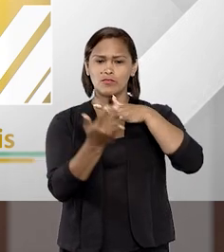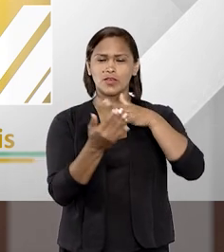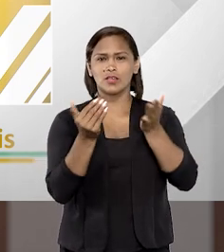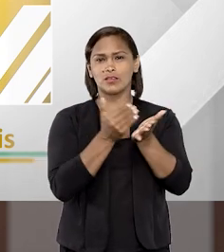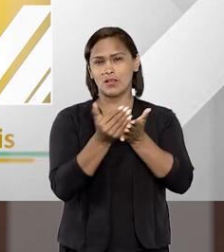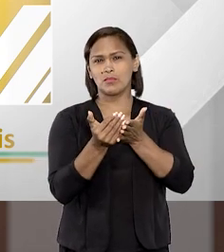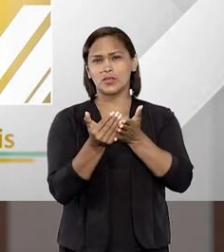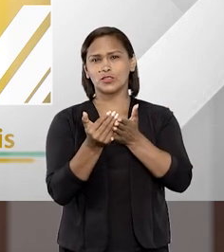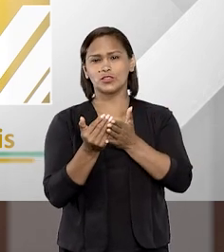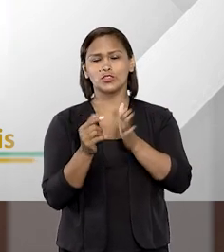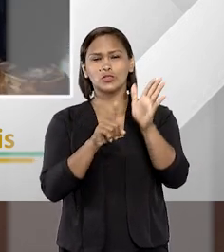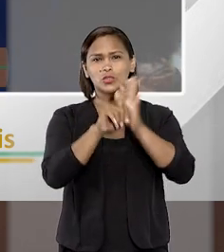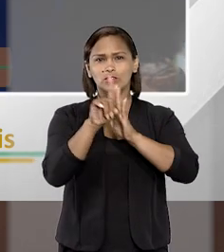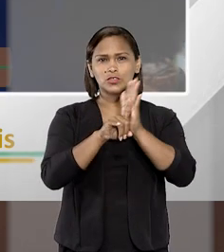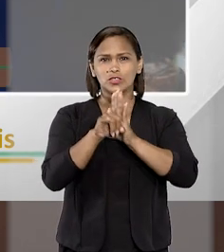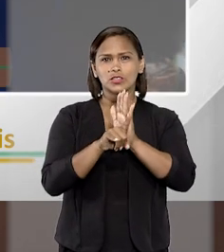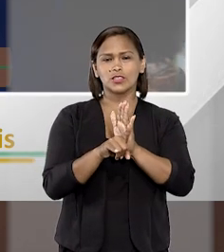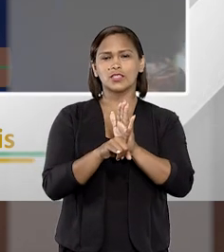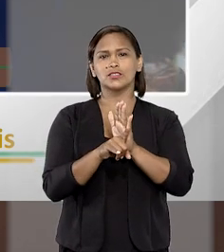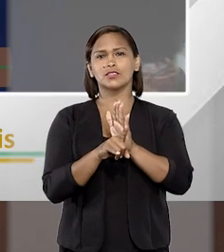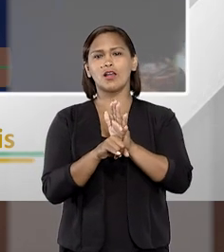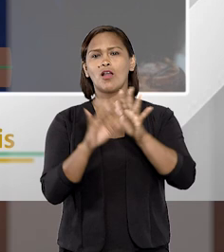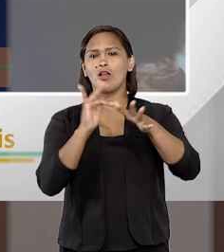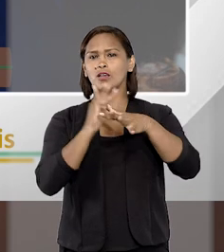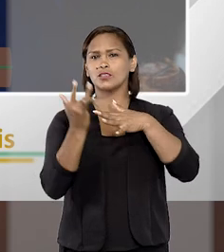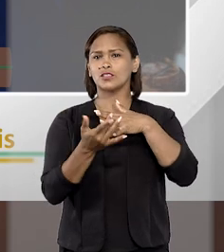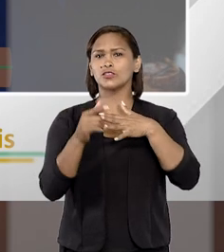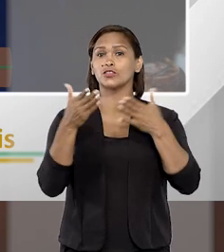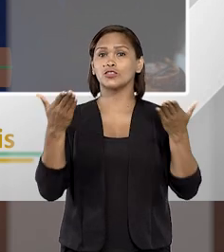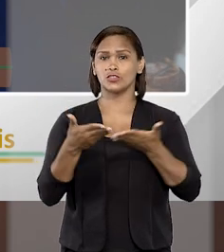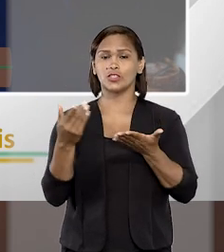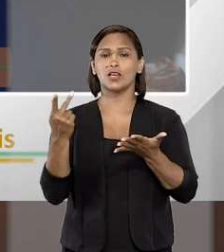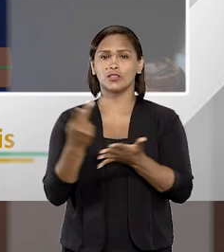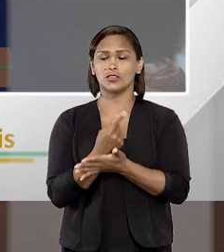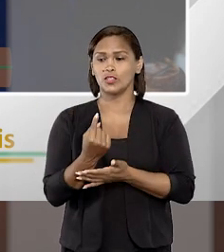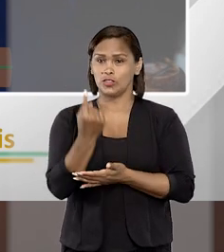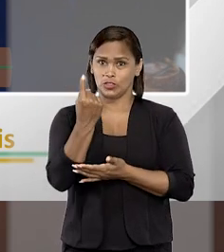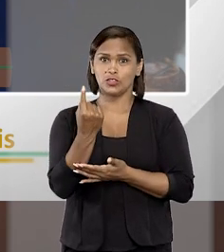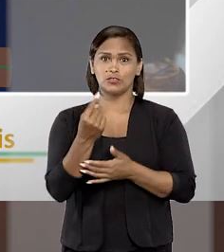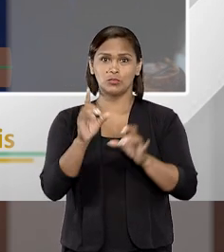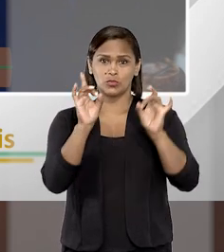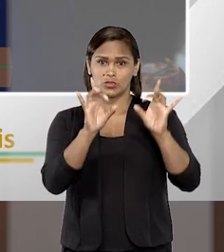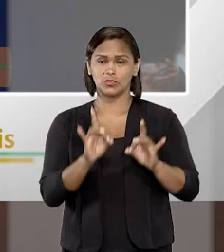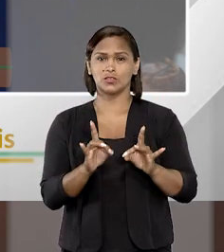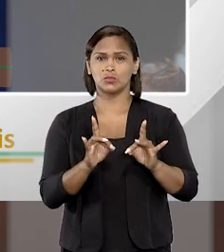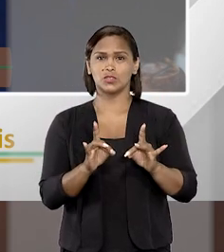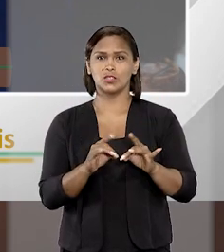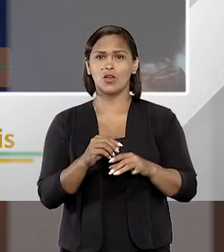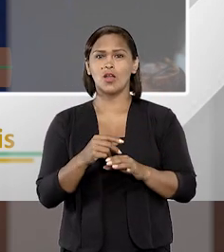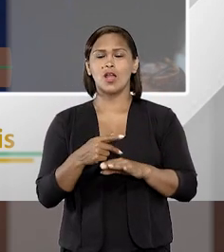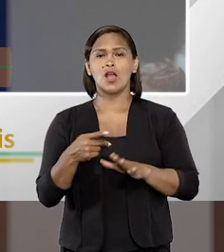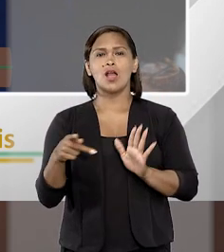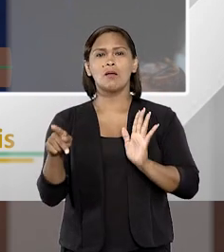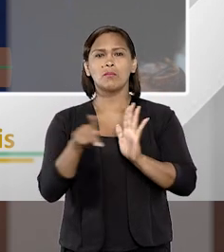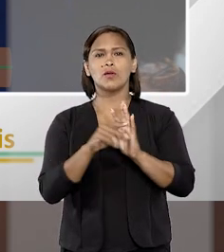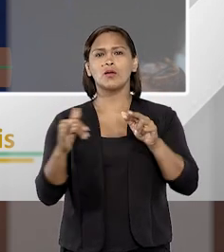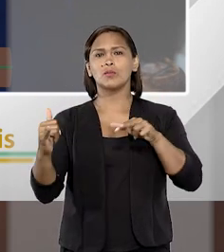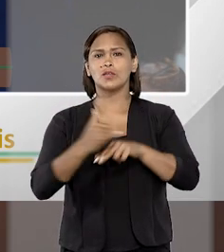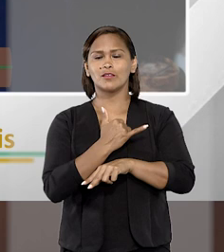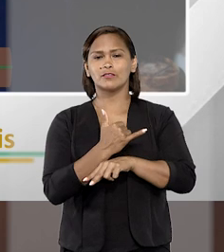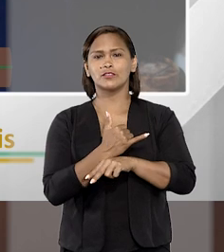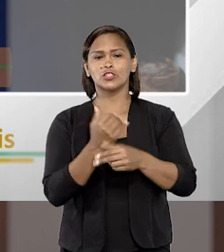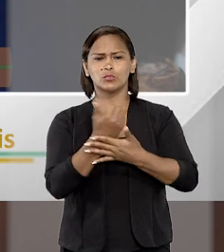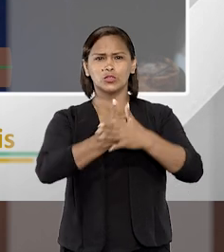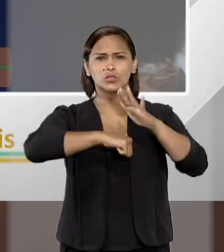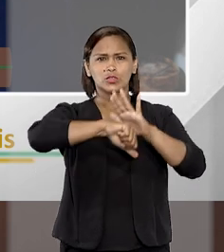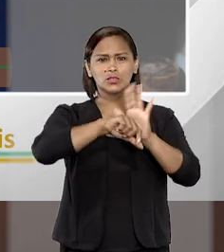feitos a partir de uma investigação as redes sociais menos no caso inclusive de a própria vítima do